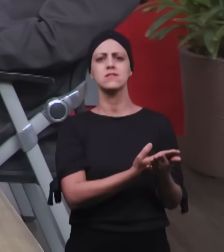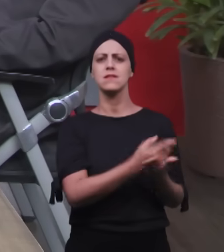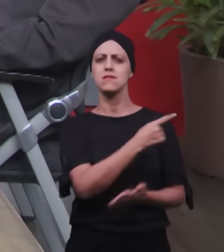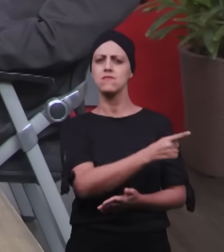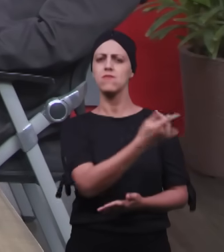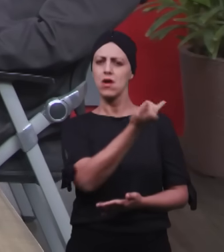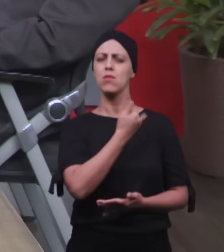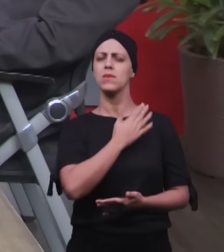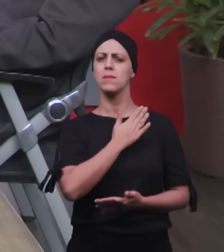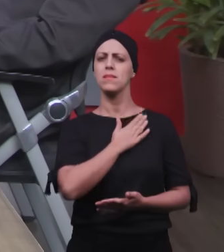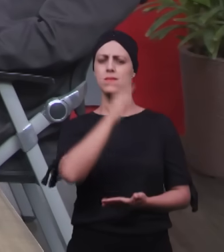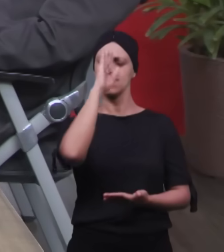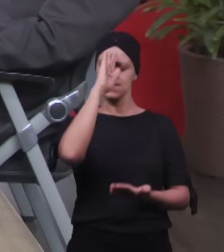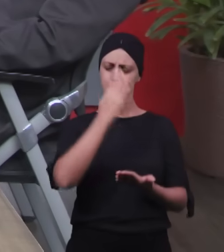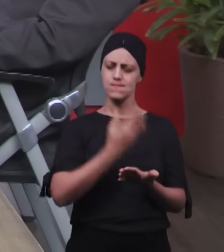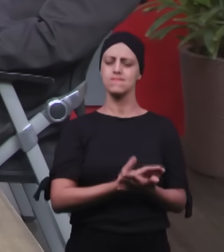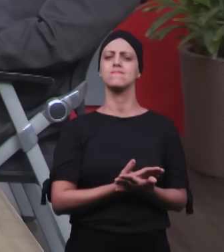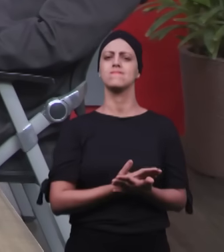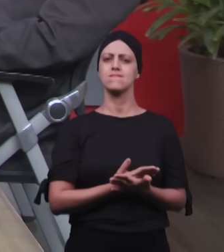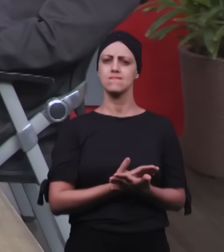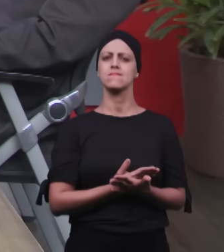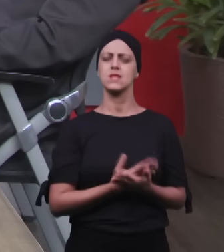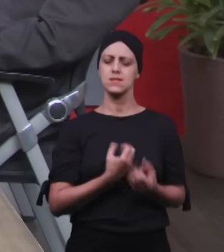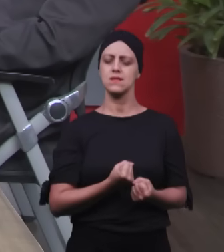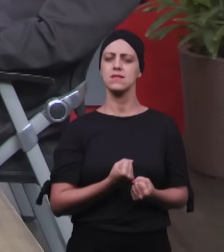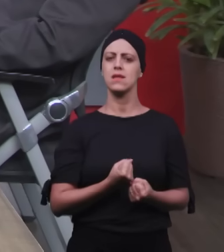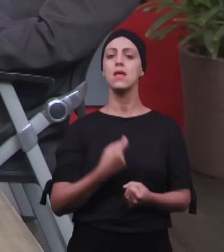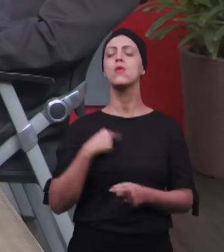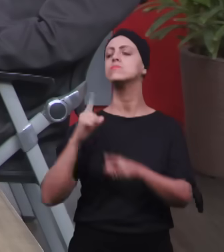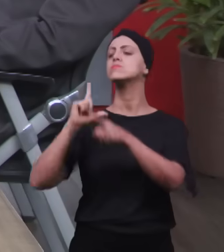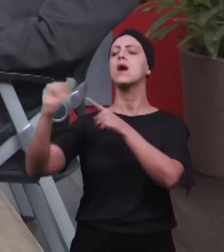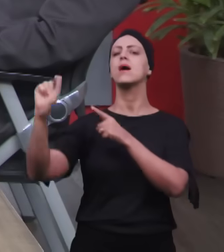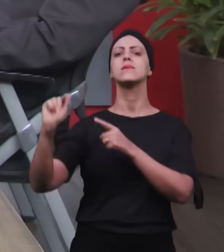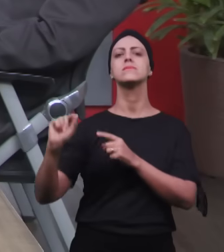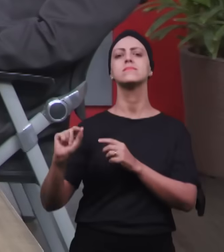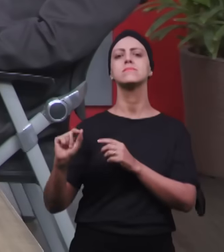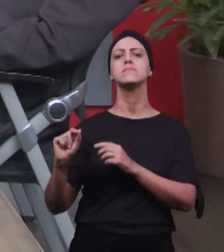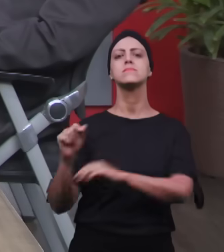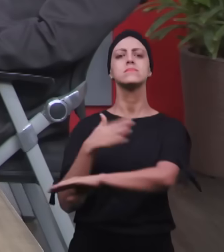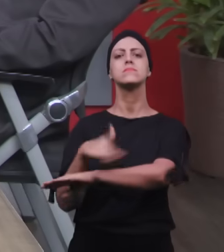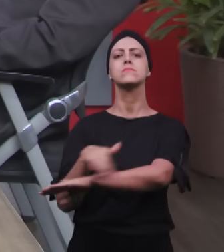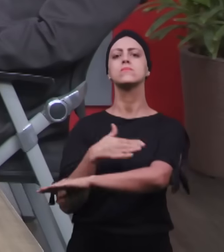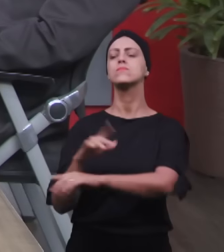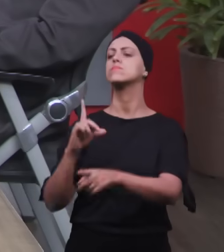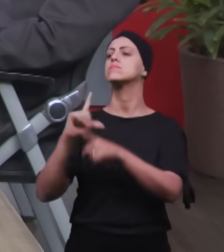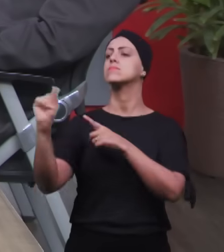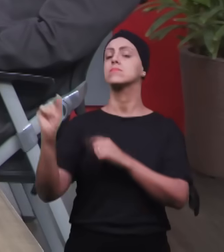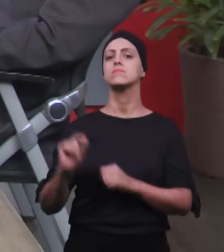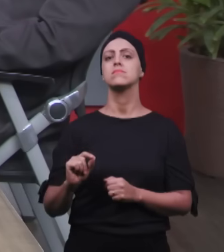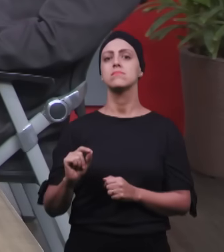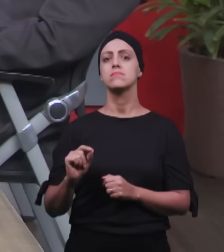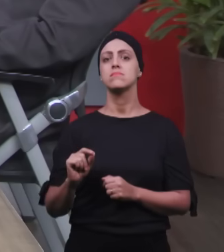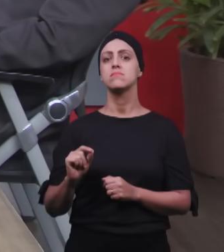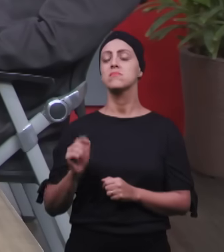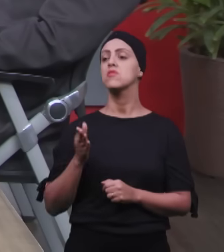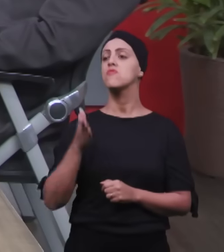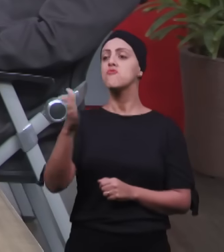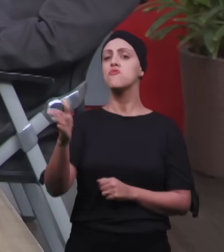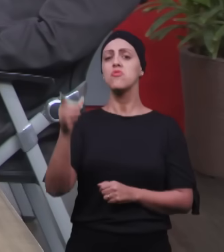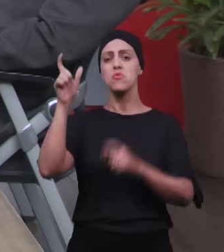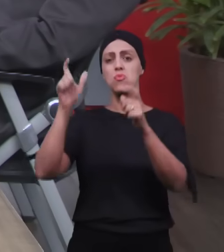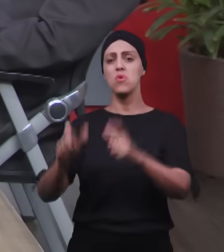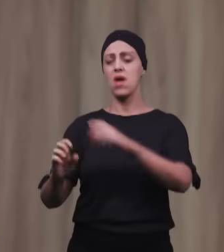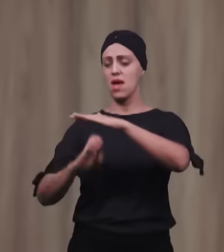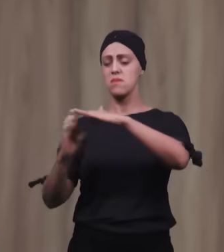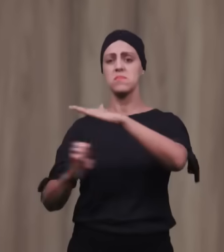né também posta aquilo e sair e uma empresa que eu jamais